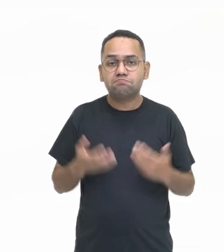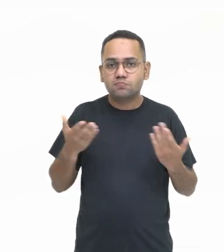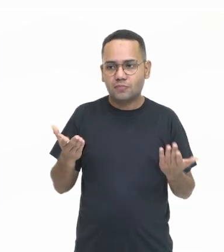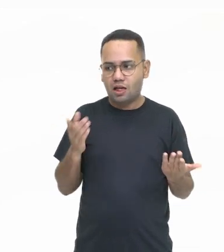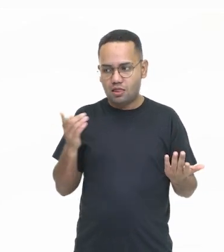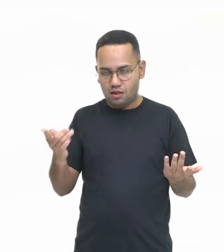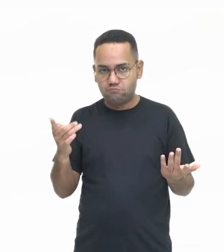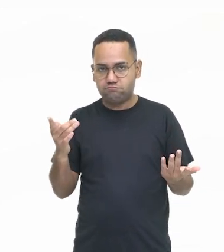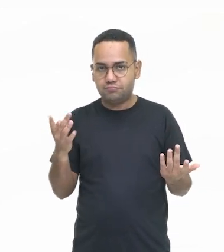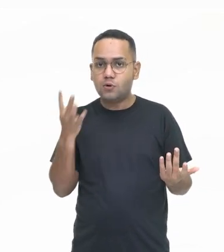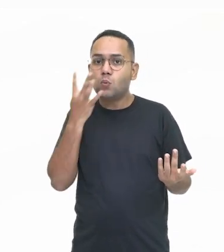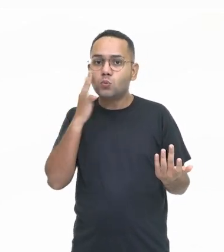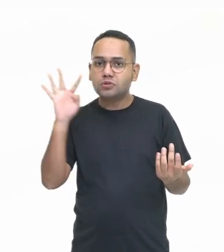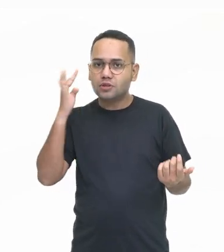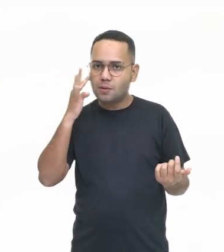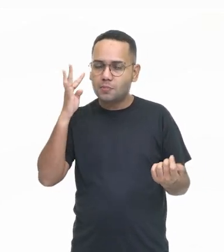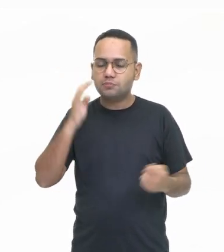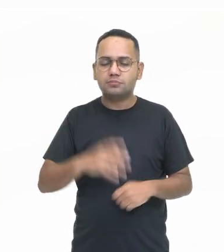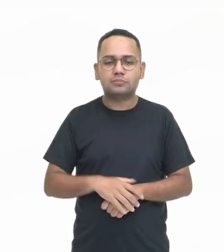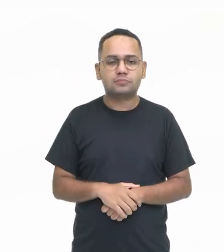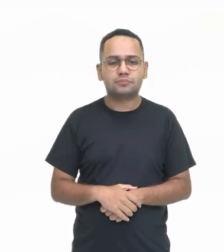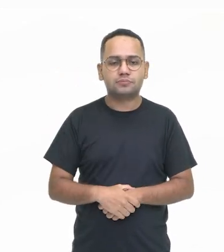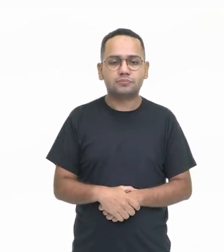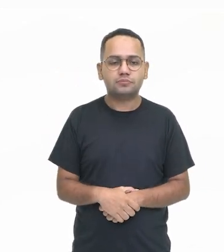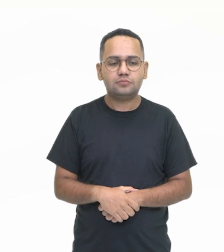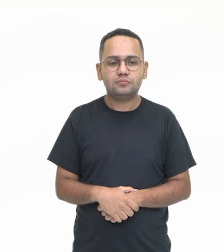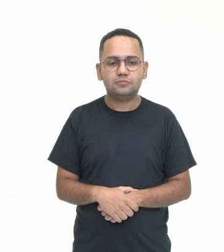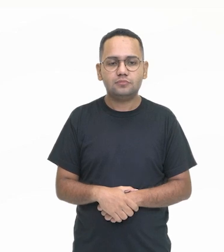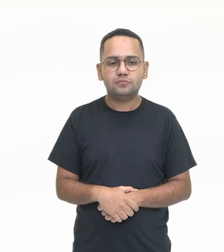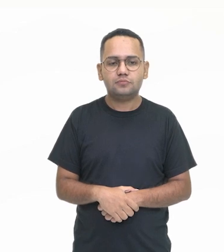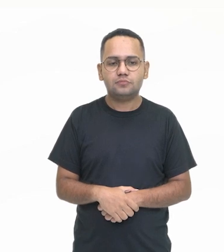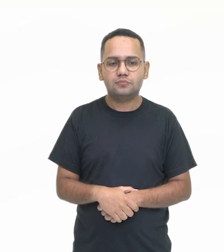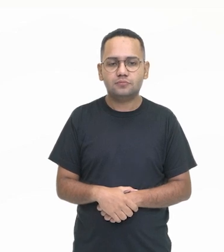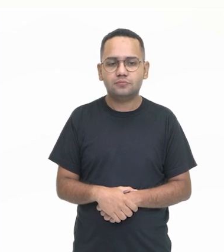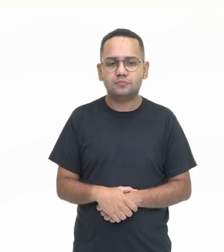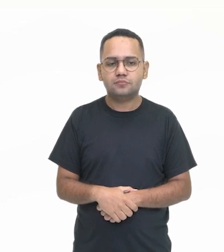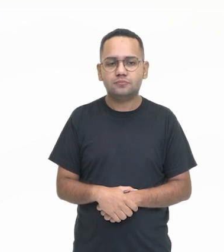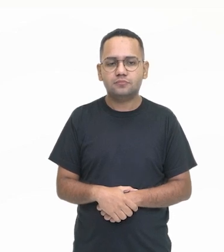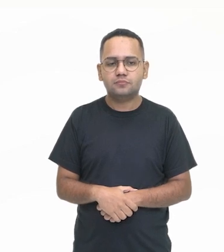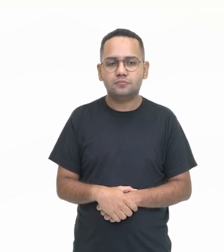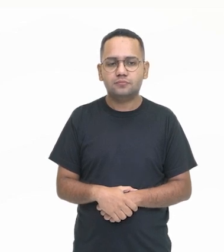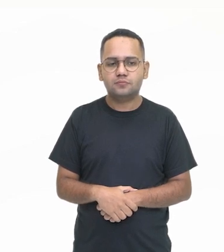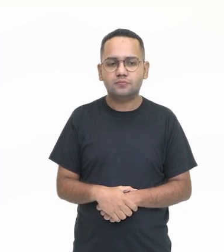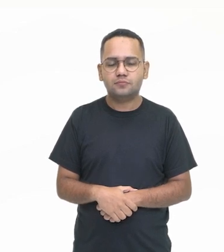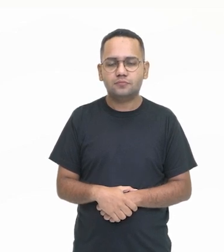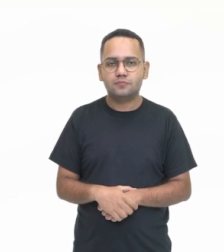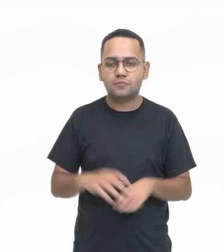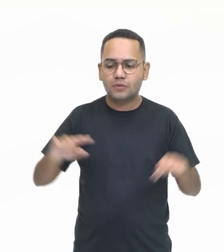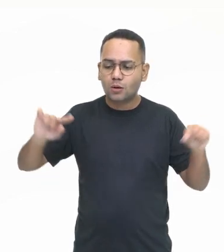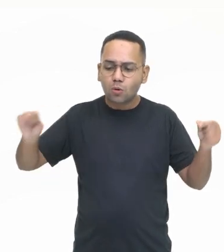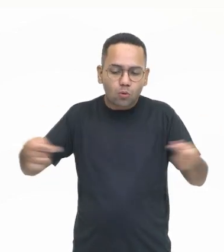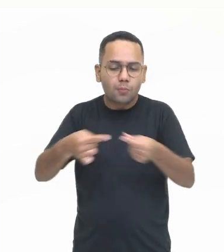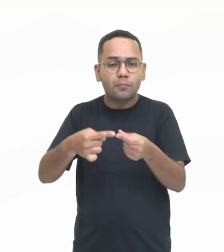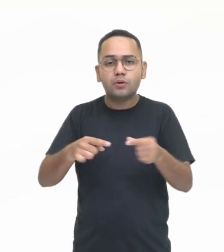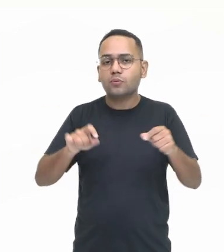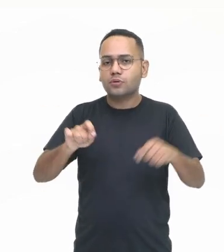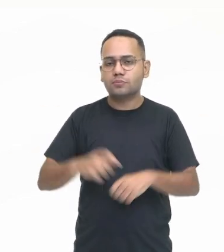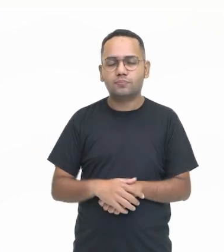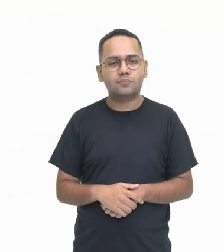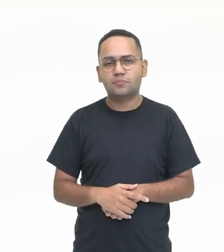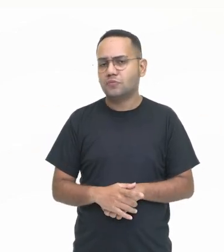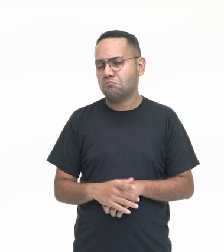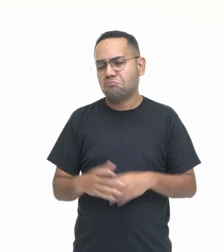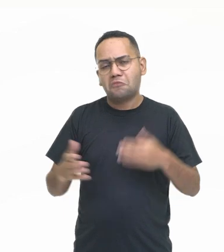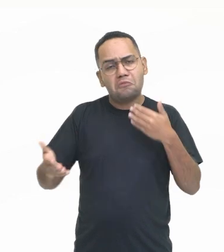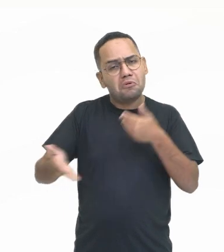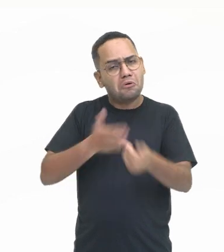função é uma regra, tá, que vai ser aplicada para todo e qualquer quantidade de